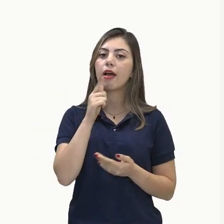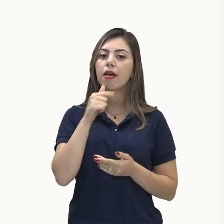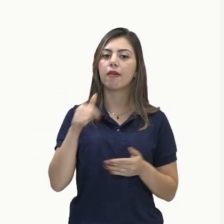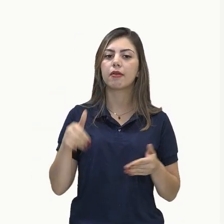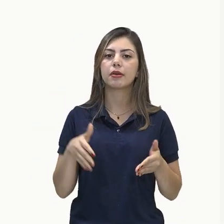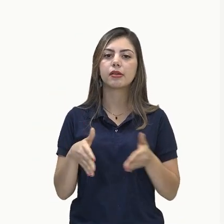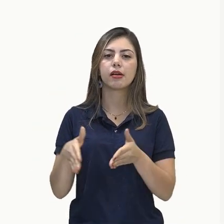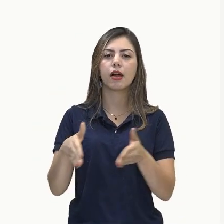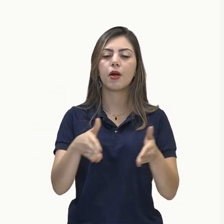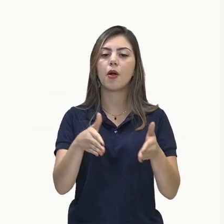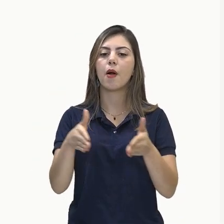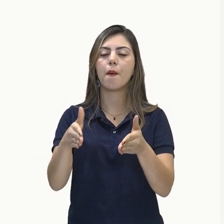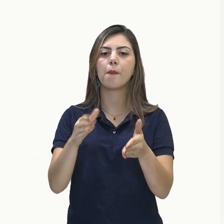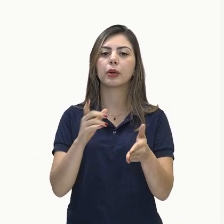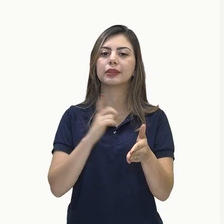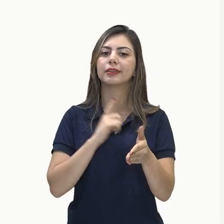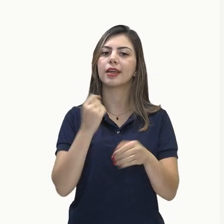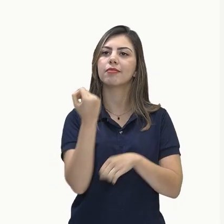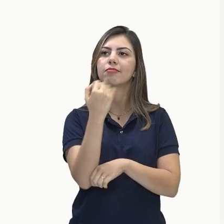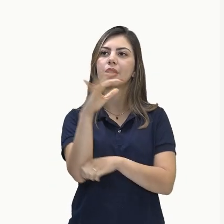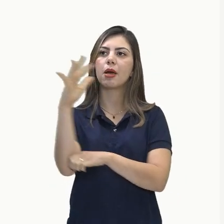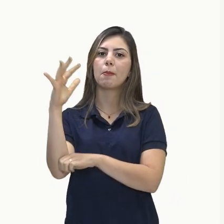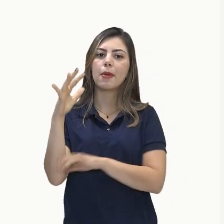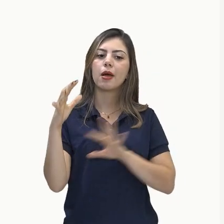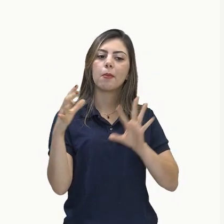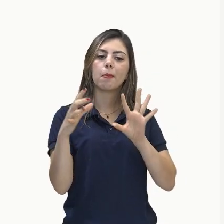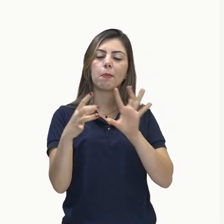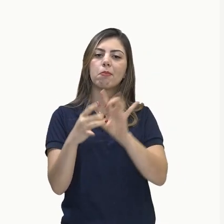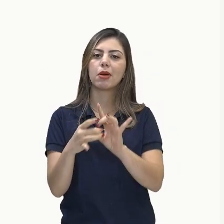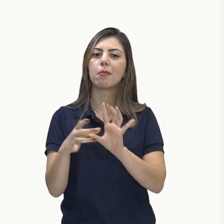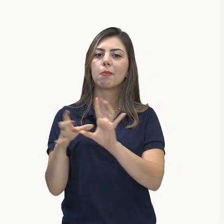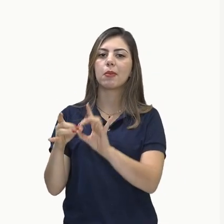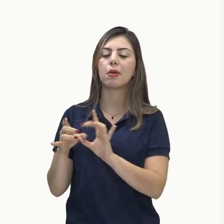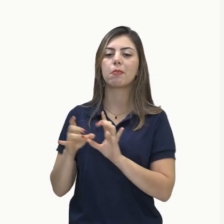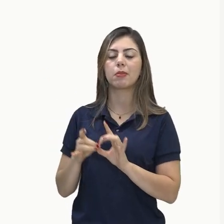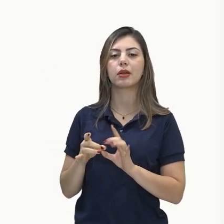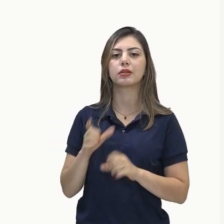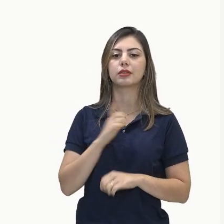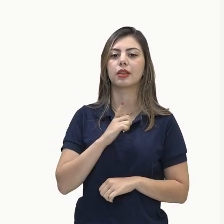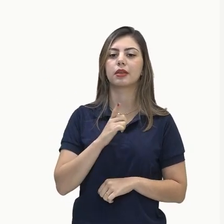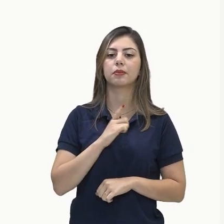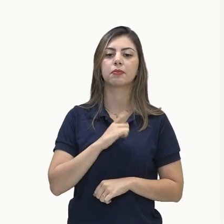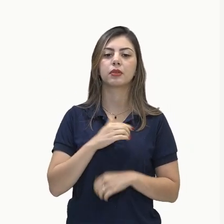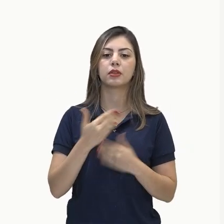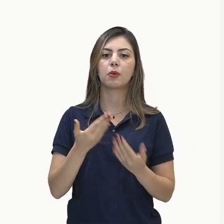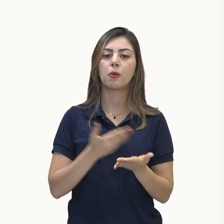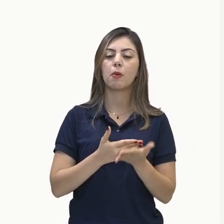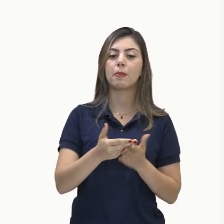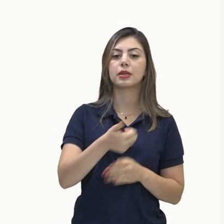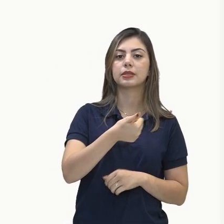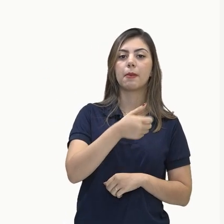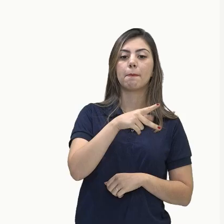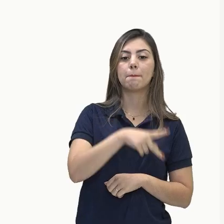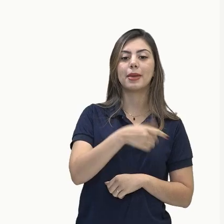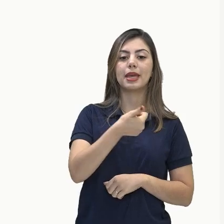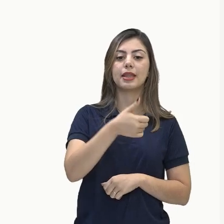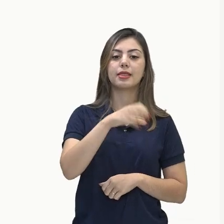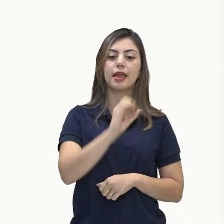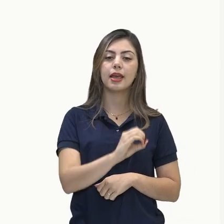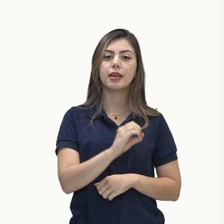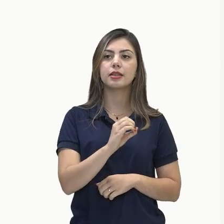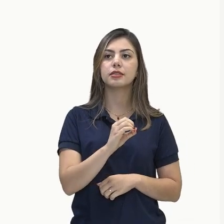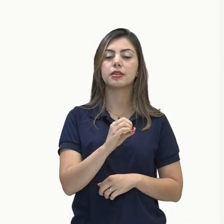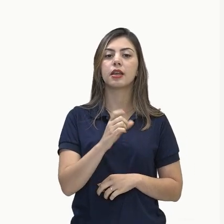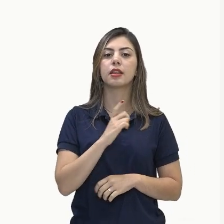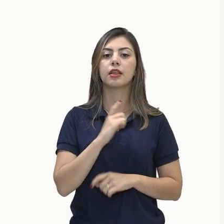vai juntar, vai unir esses fragmentos que estão presentes desde o Parque 10 de Novembro, esse bairro, até os bairros da